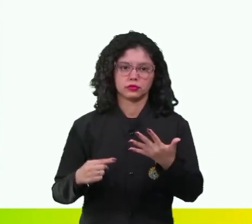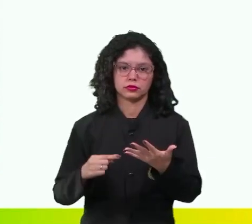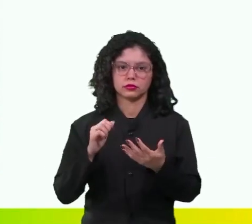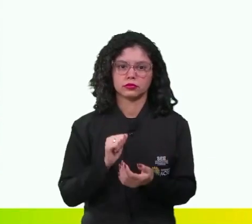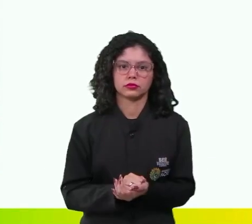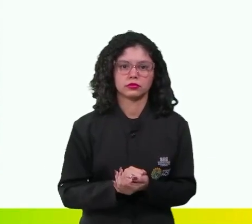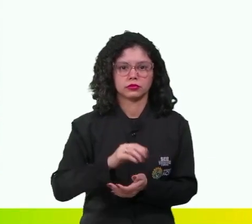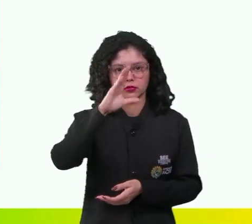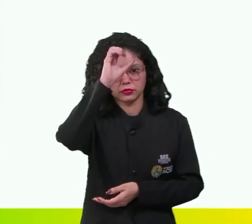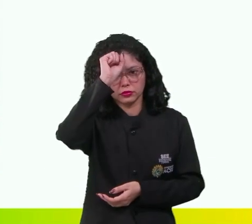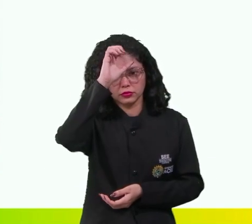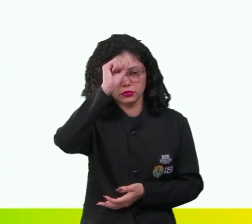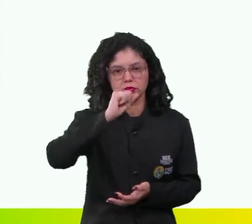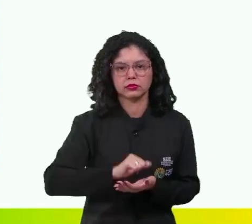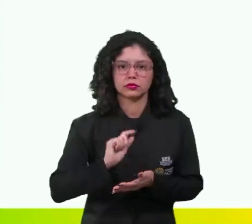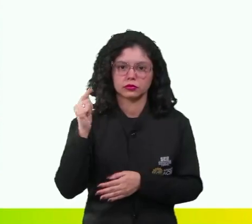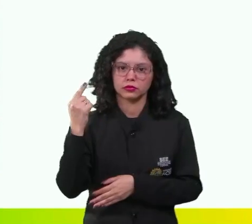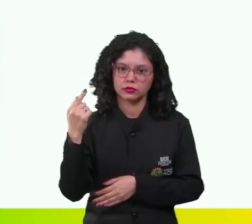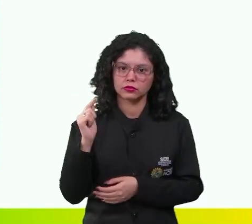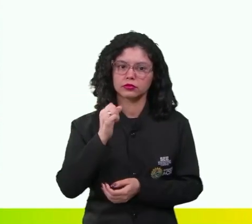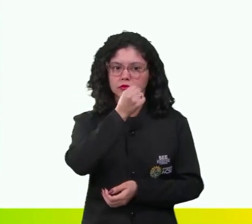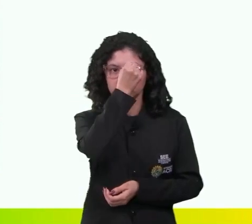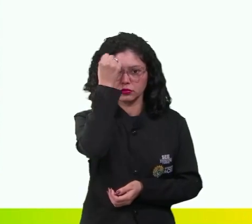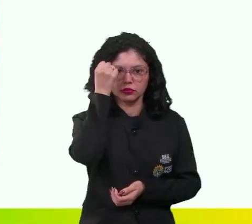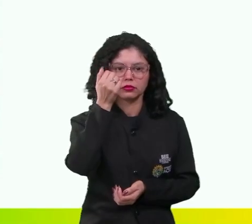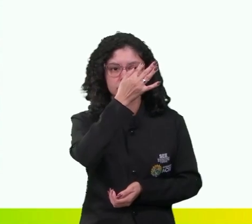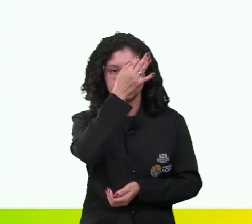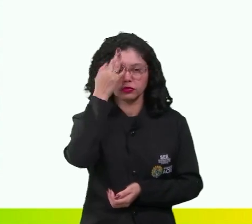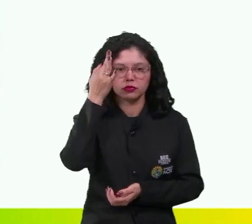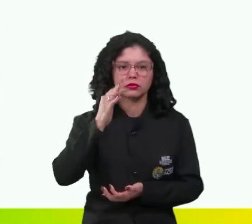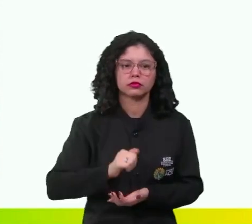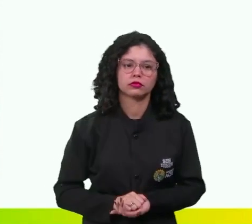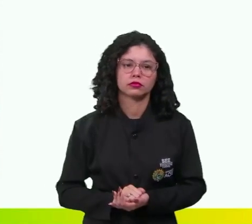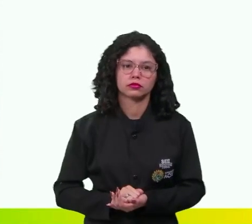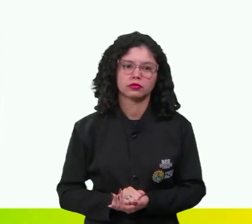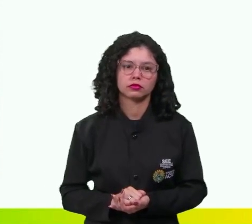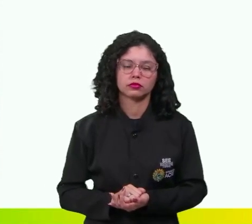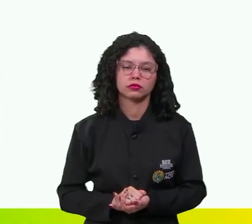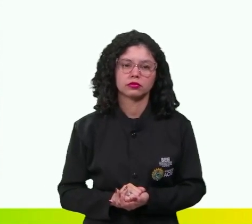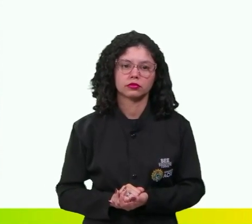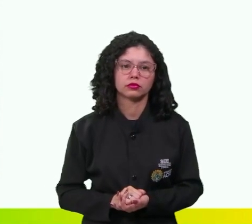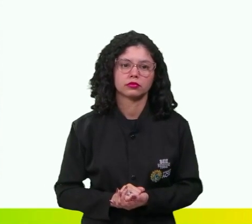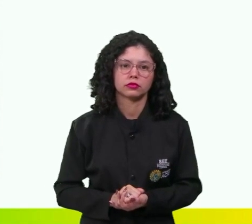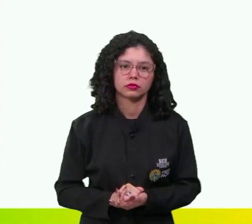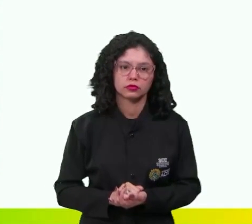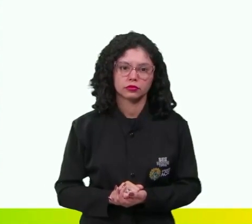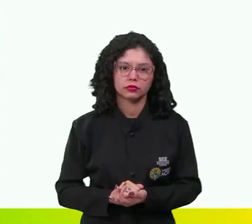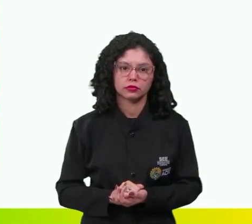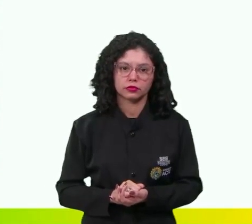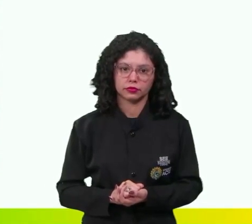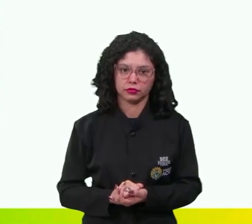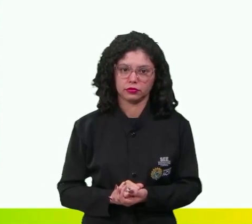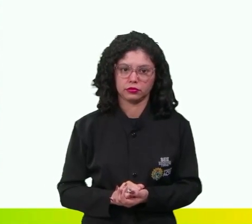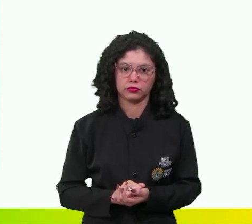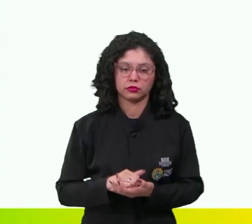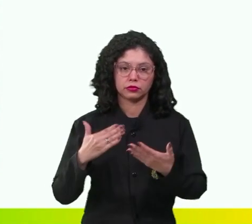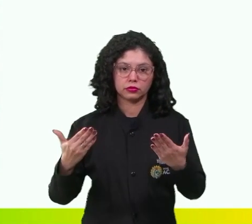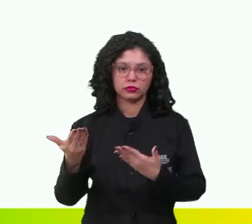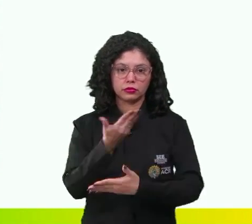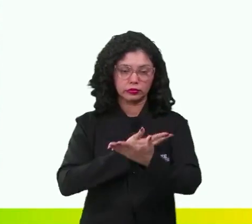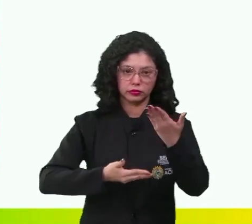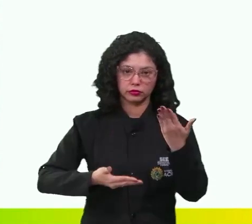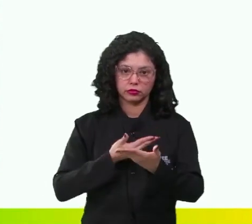em diversas áreas do conhecimento, como a geografia, a sociologia e a filosofia.